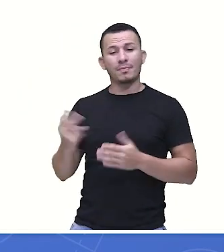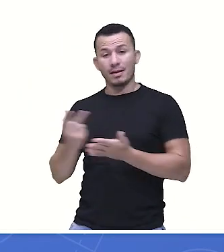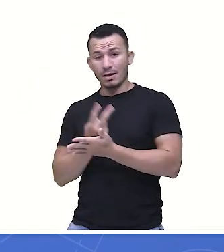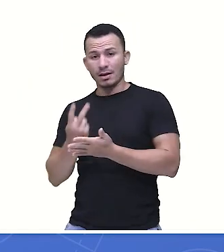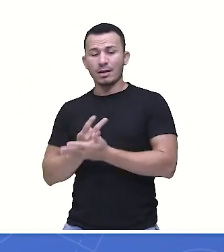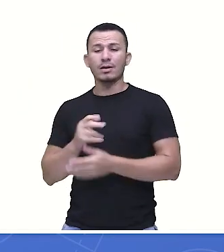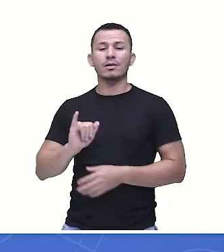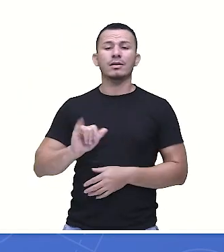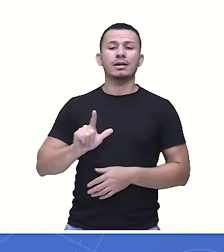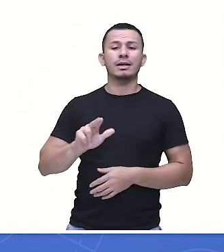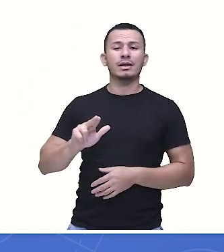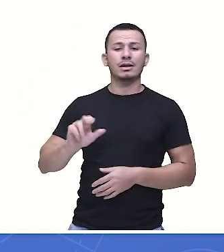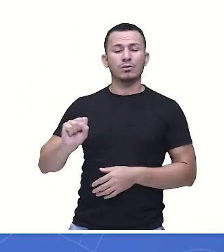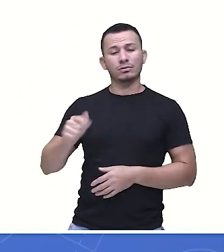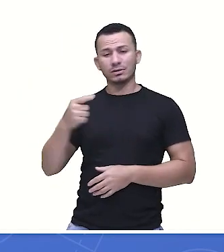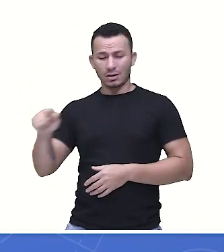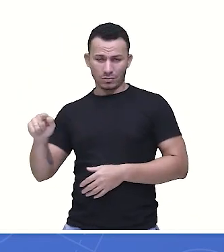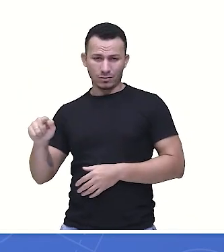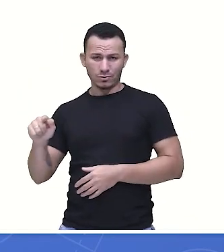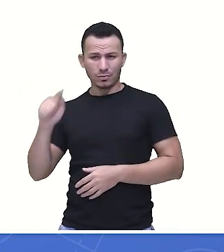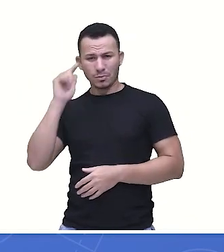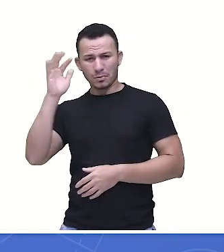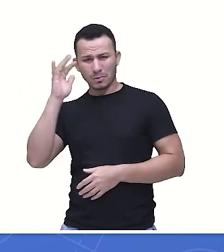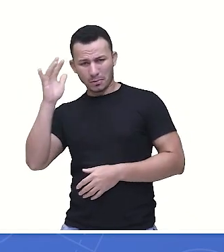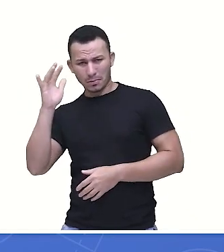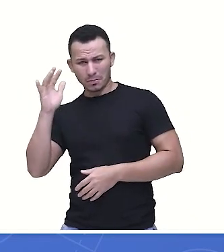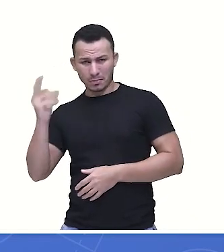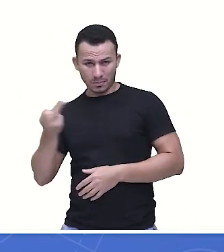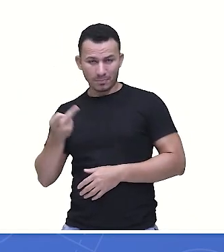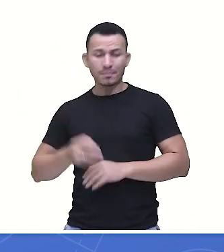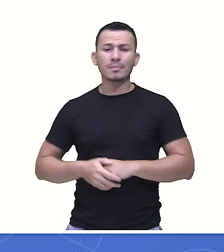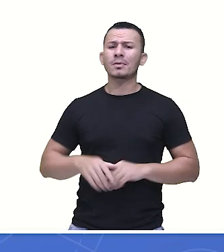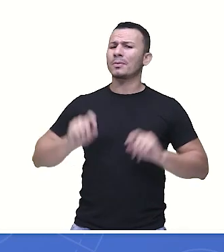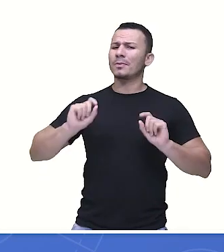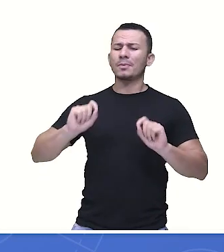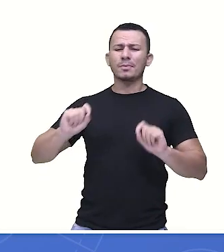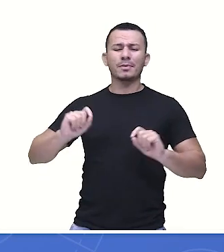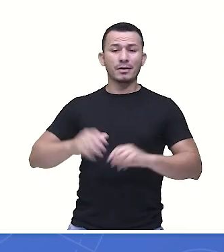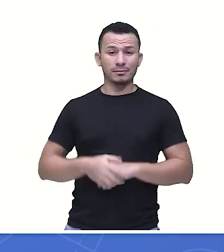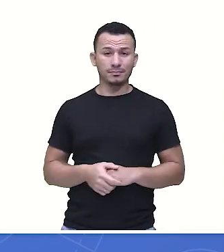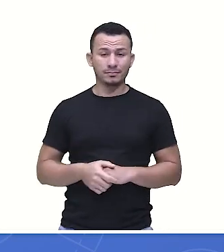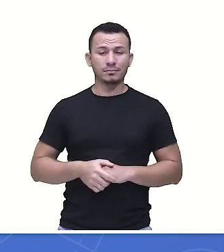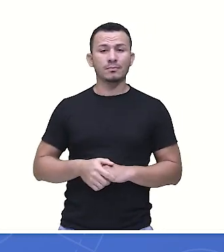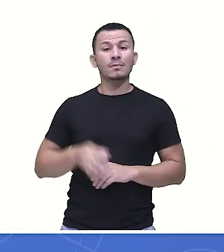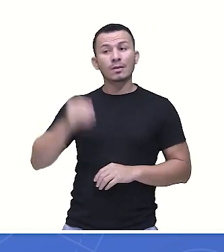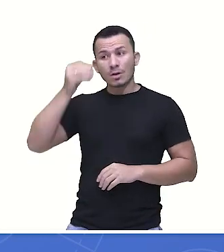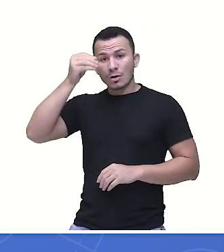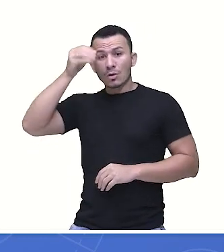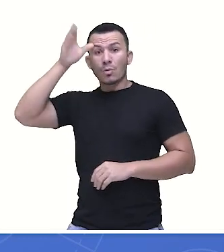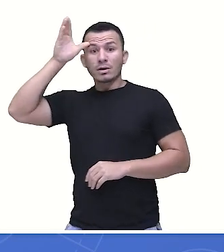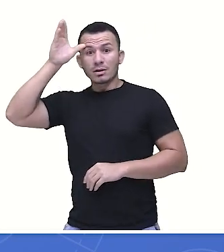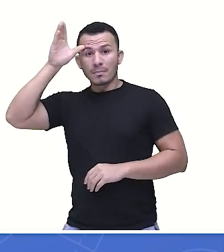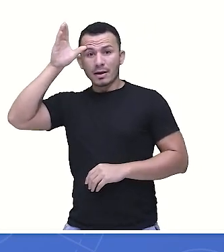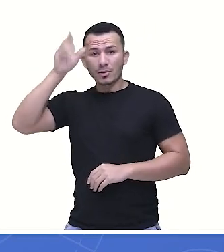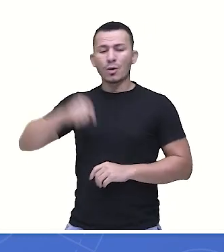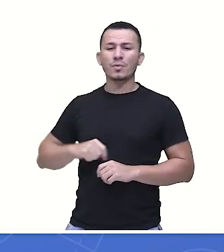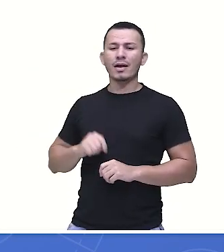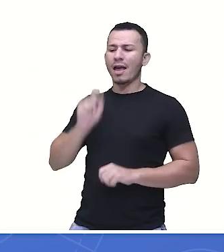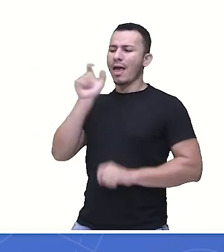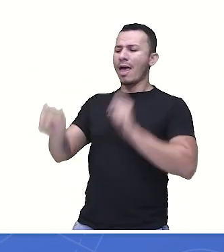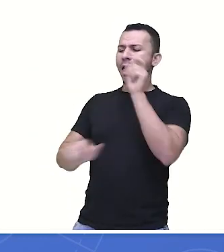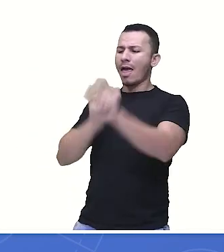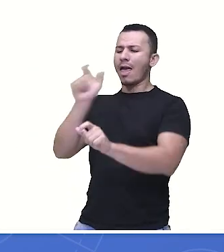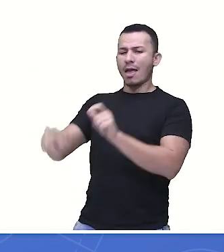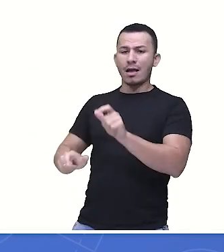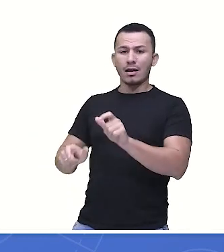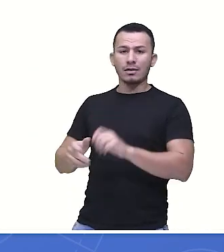Né? Erro e ilusão. O que é isso? Um conhecimento que seja capaz de criticar o próprio